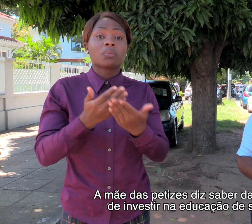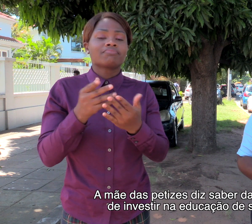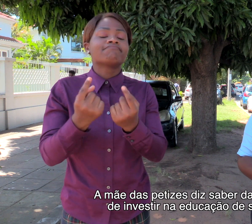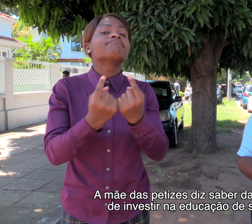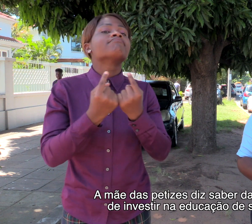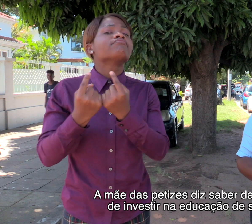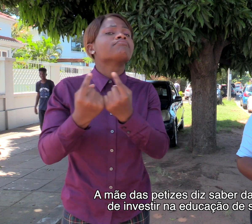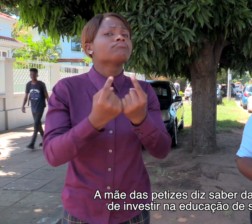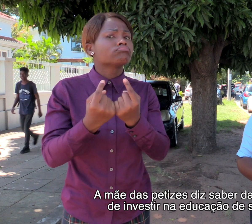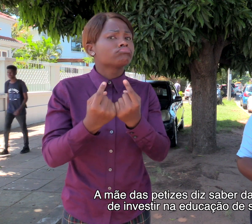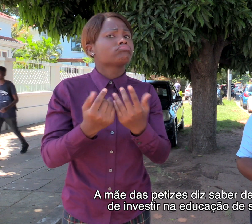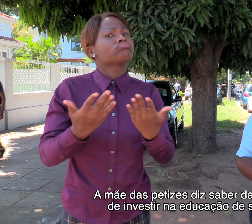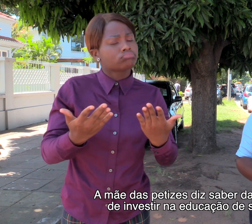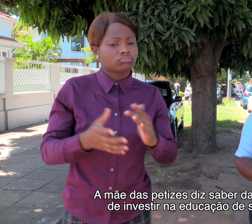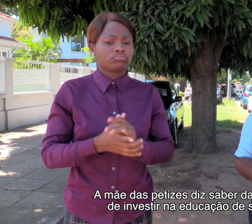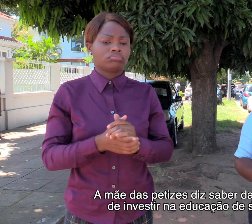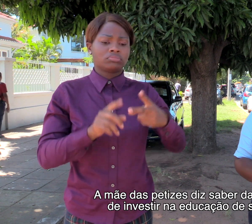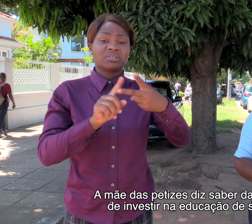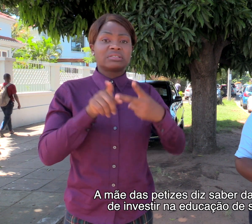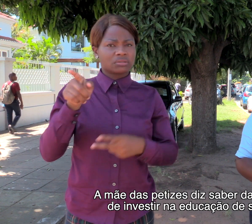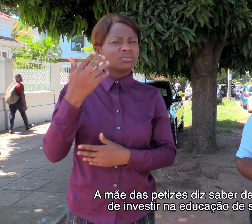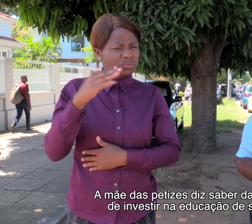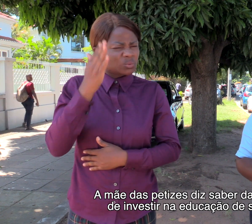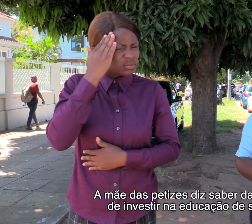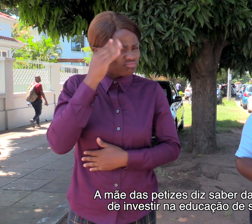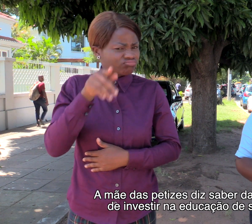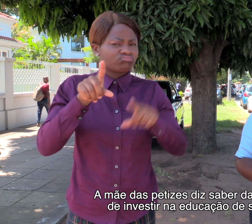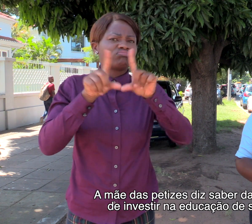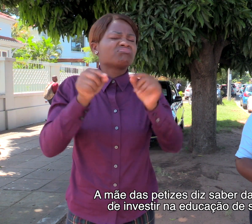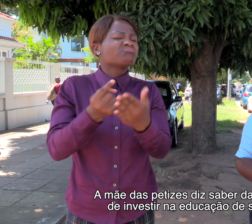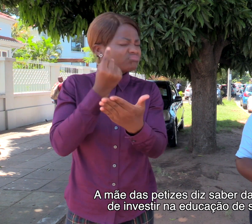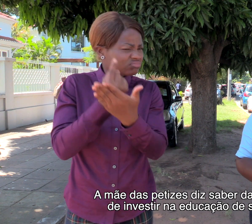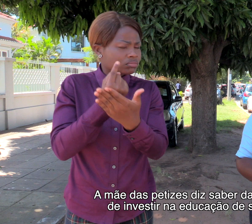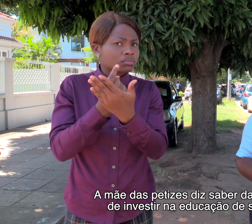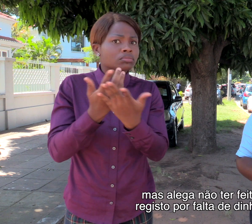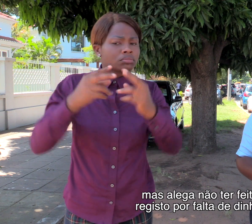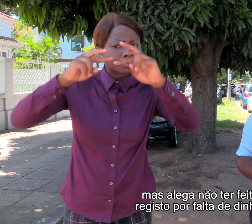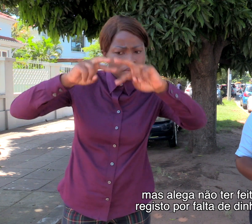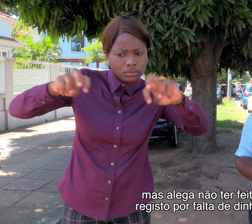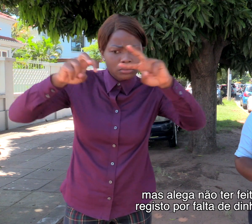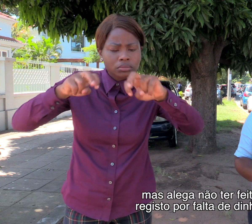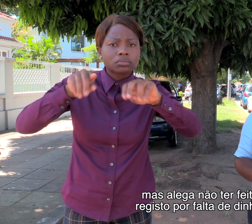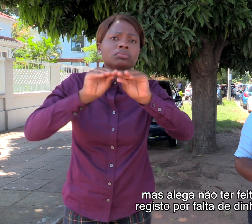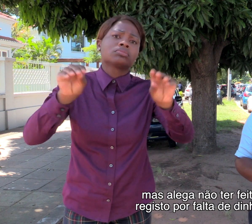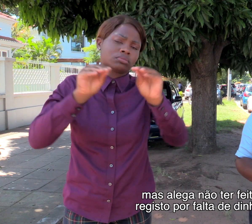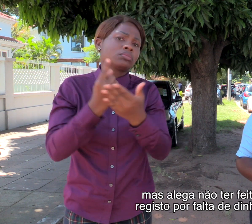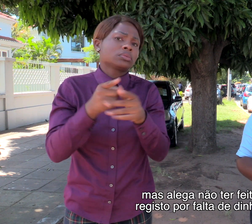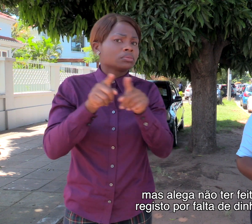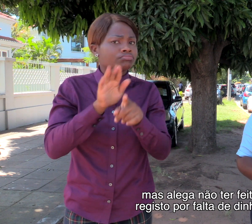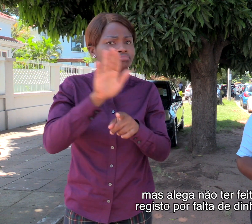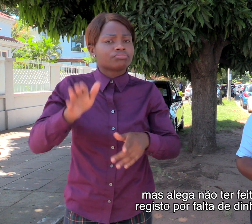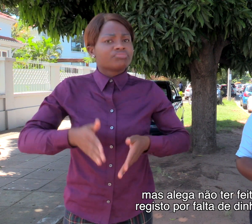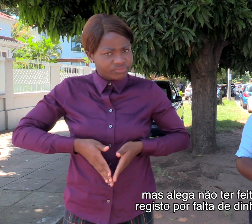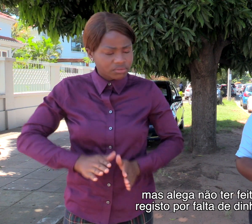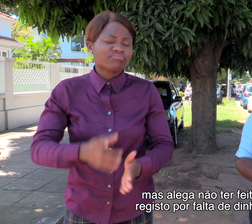A mãe das petizes diz saber sobre a importância de investir na educação de suas filhas, mas alega não ter feito o